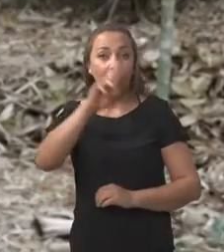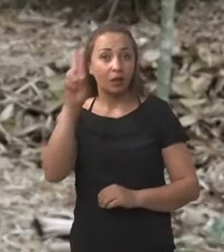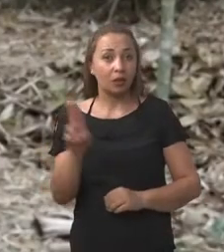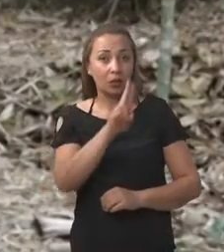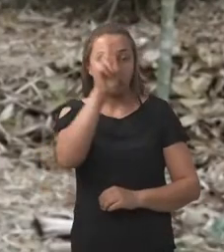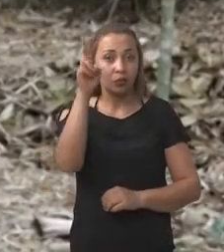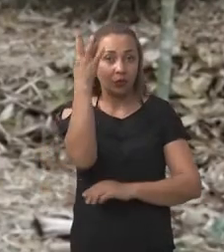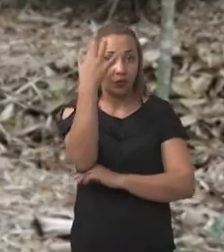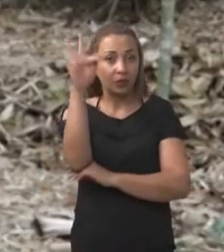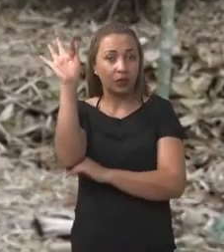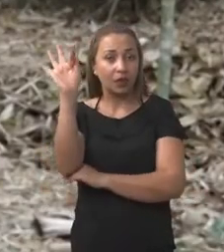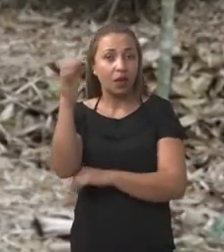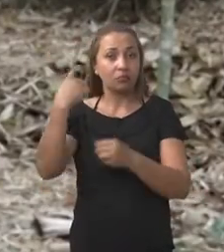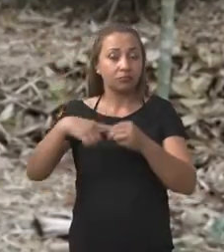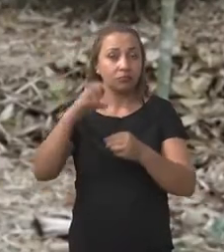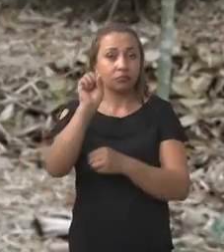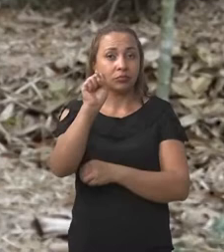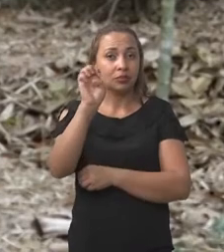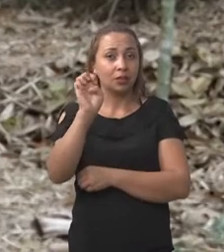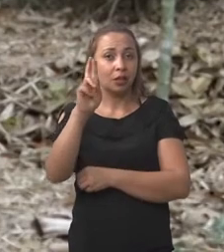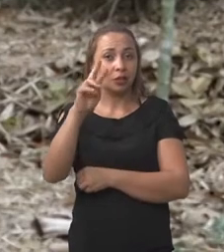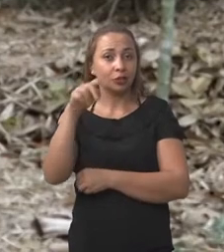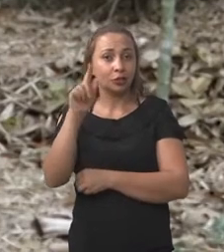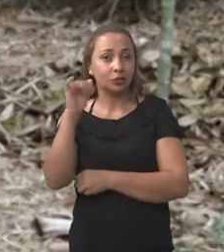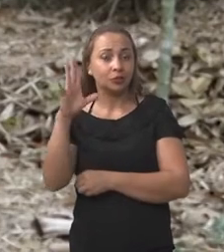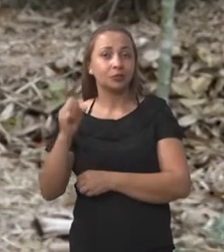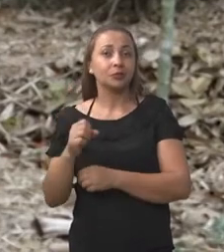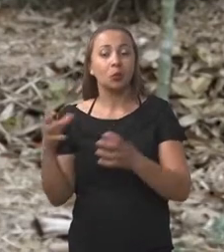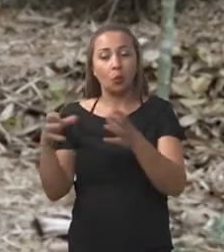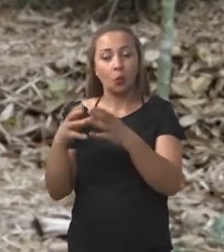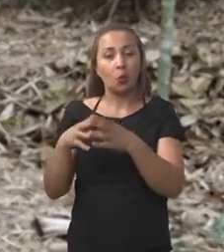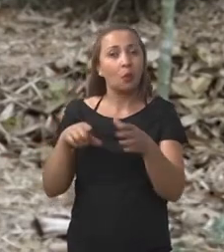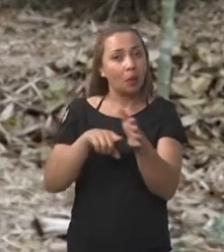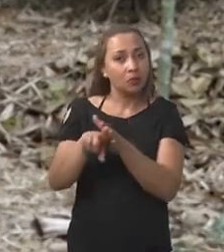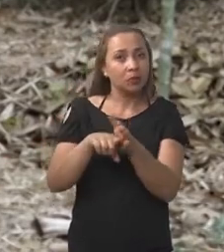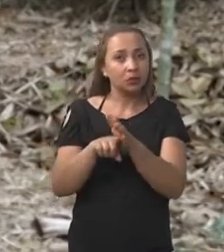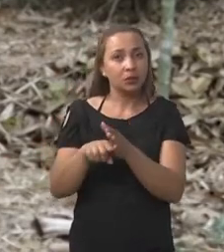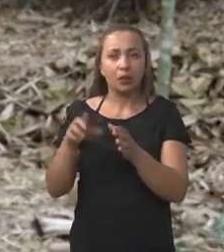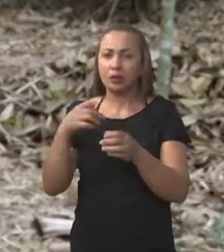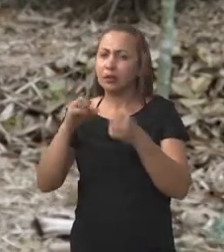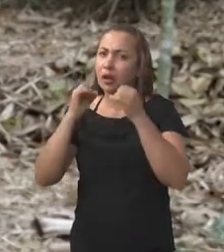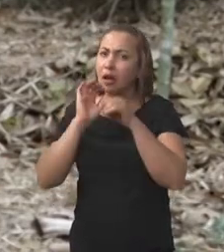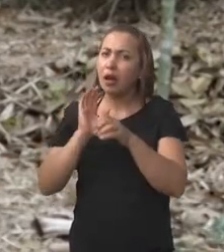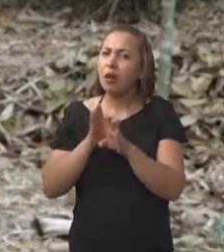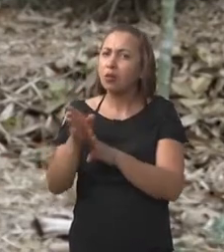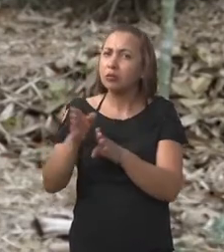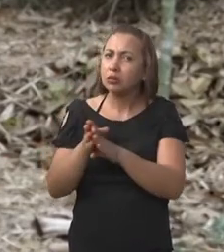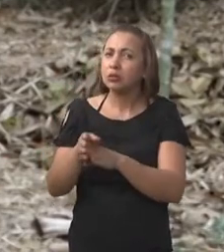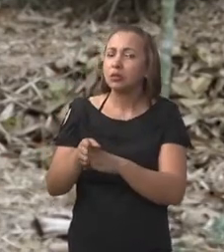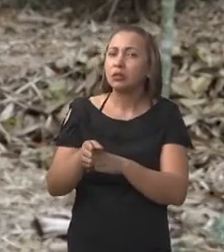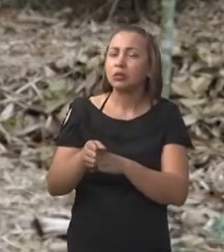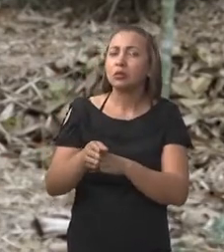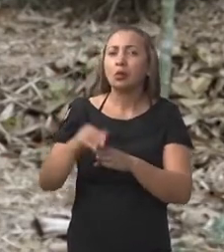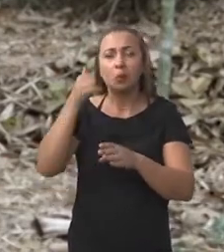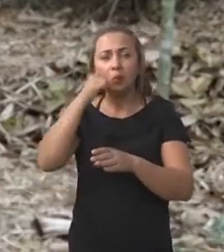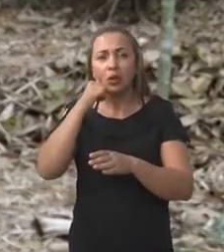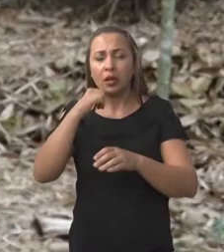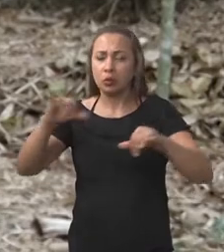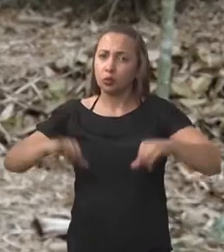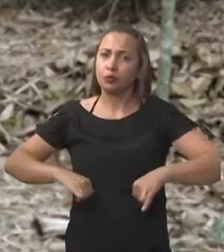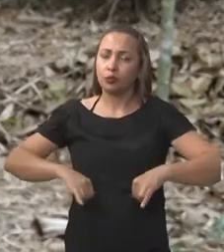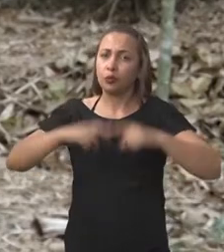Na Universidade Federal de Sergipe, um grupo de pesquisa tem proporcionado uma rota favorável às mulheres vítimas de